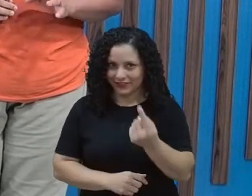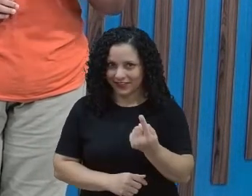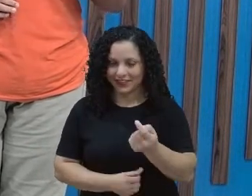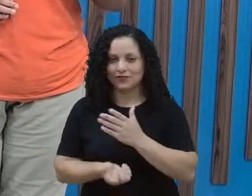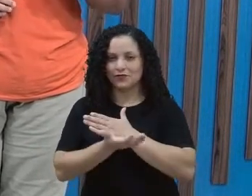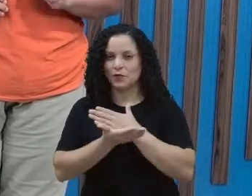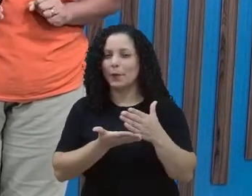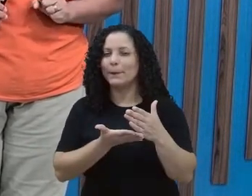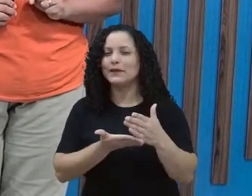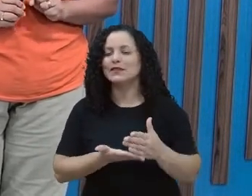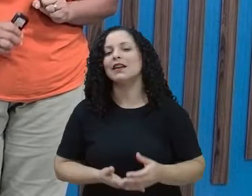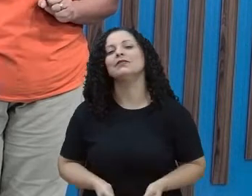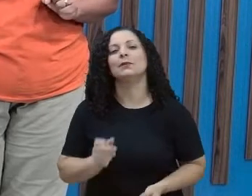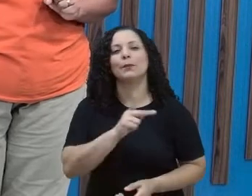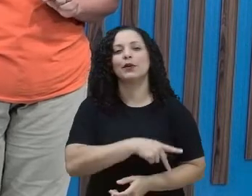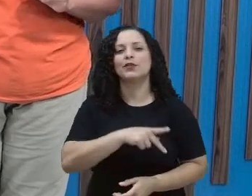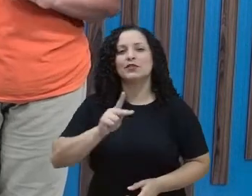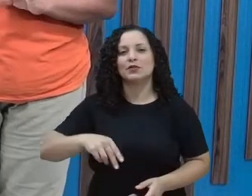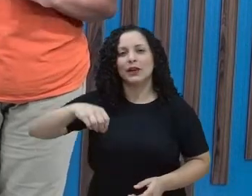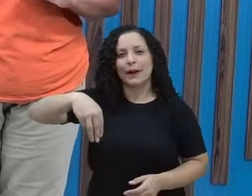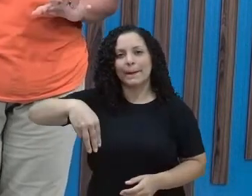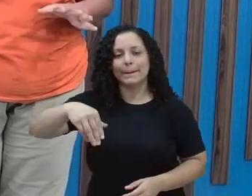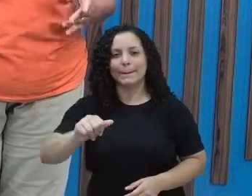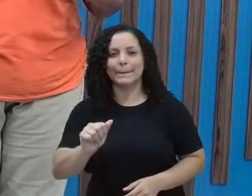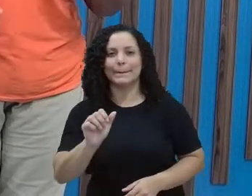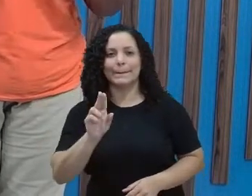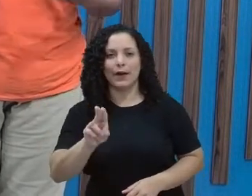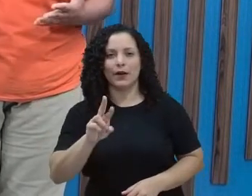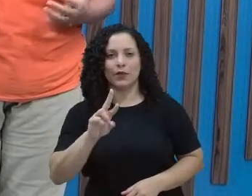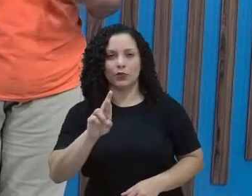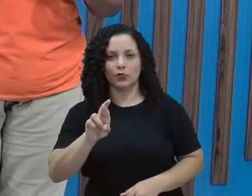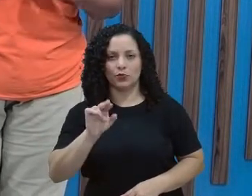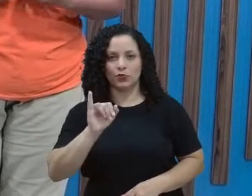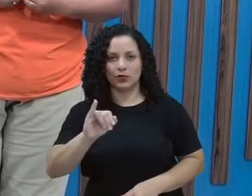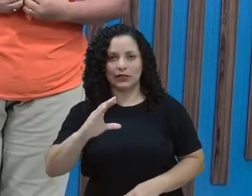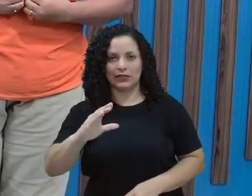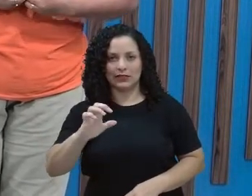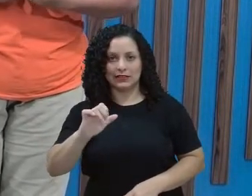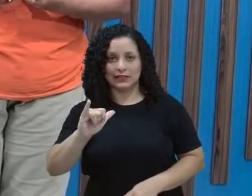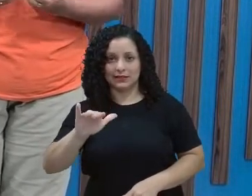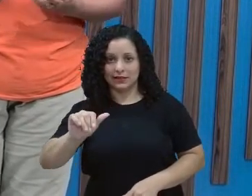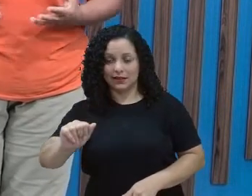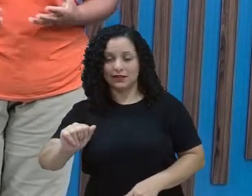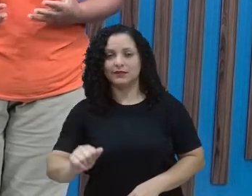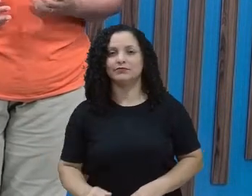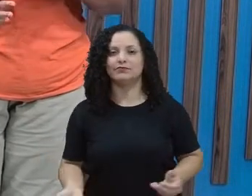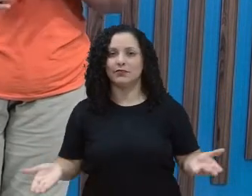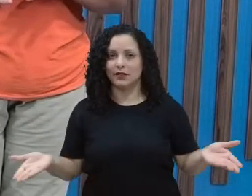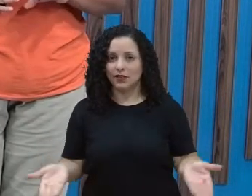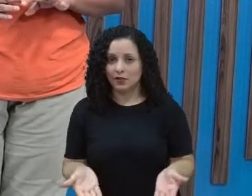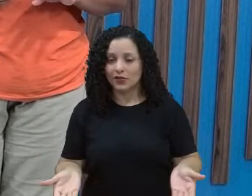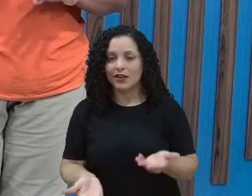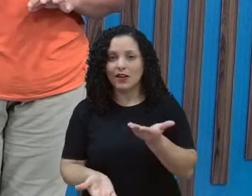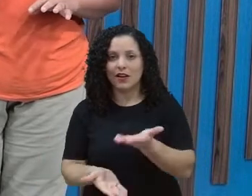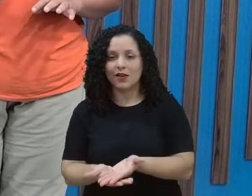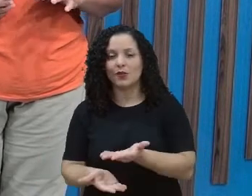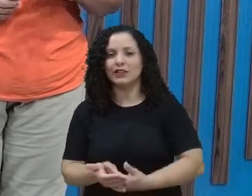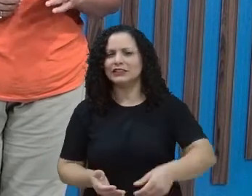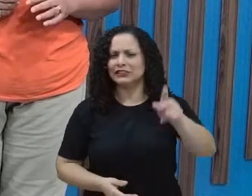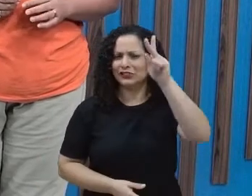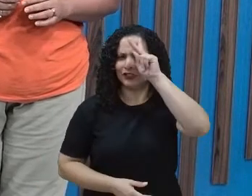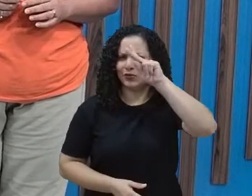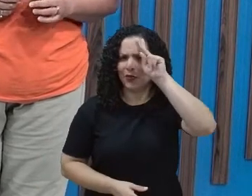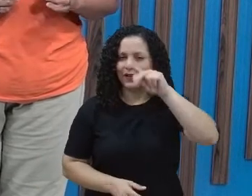começar. Eu sou a professora Mauriceia Joana e estarei aqui trabalhando com vocês a aula de História. Mas antes da